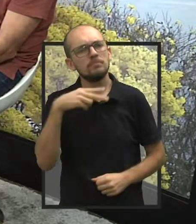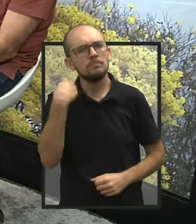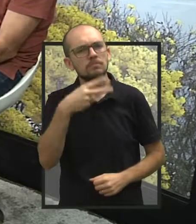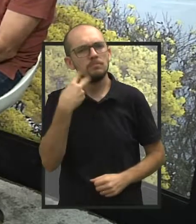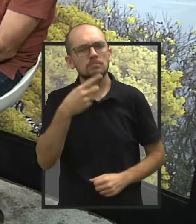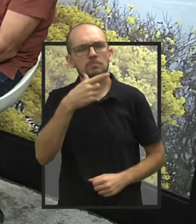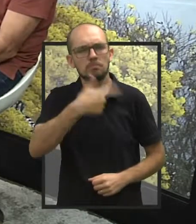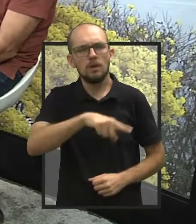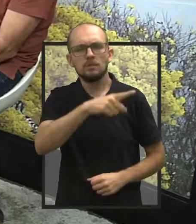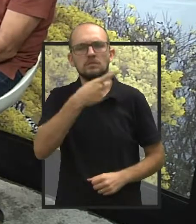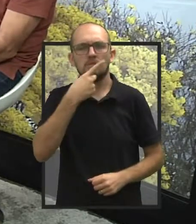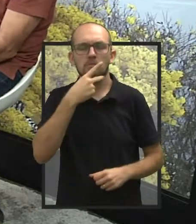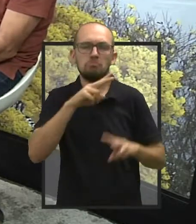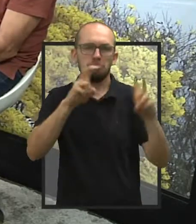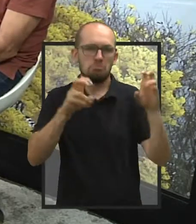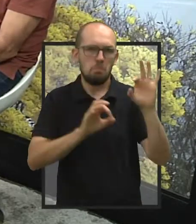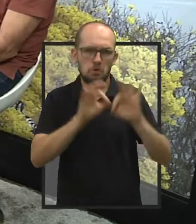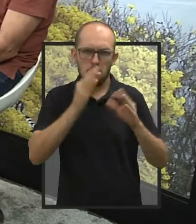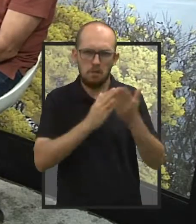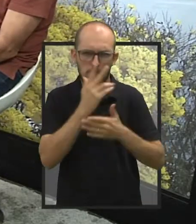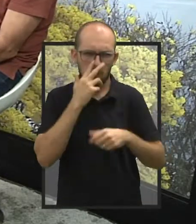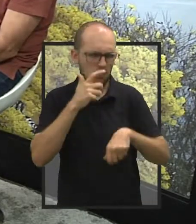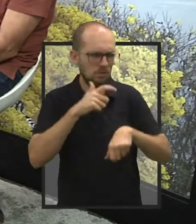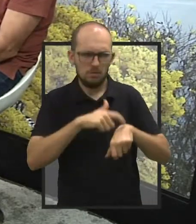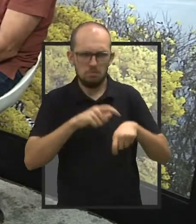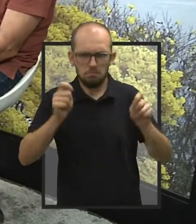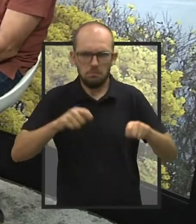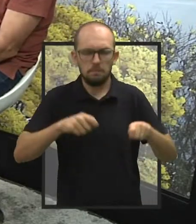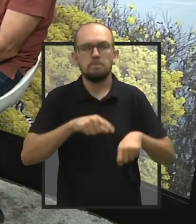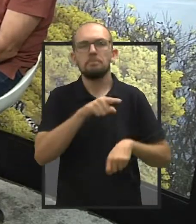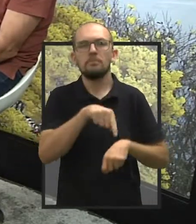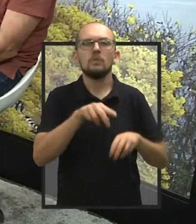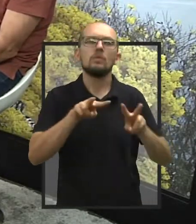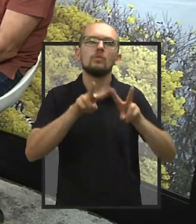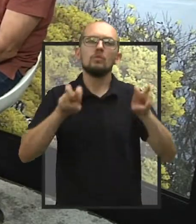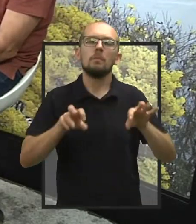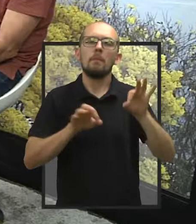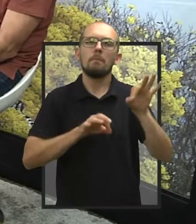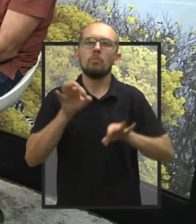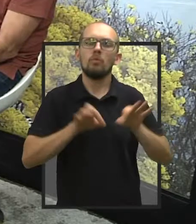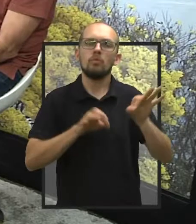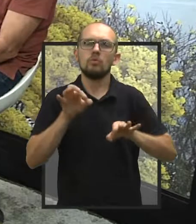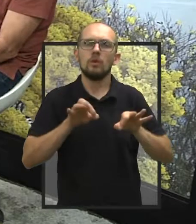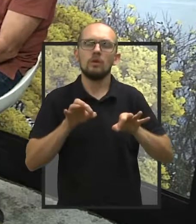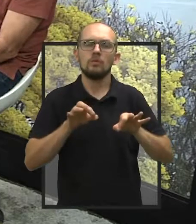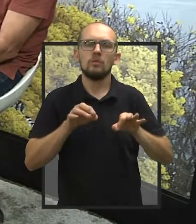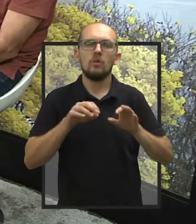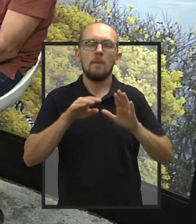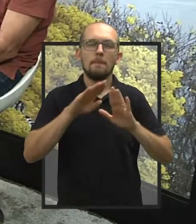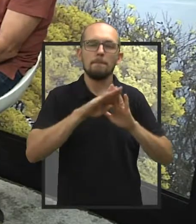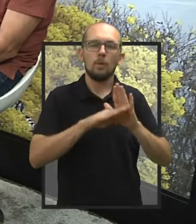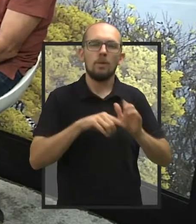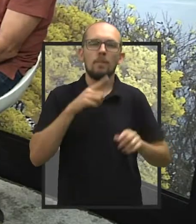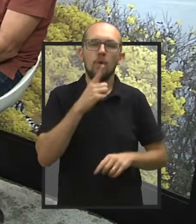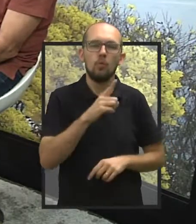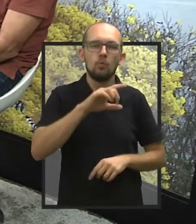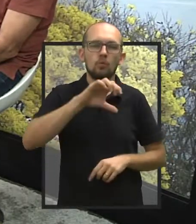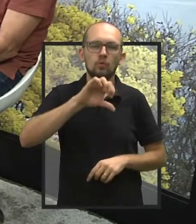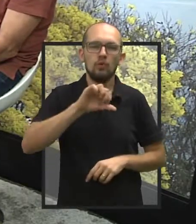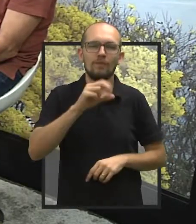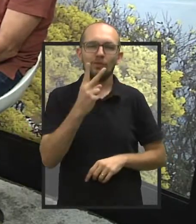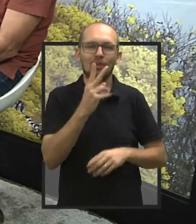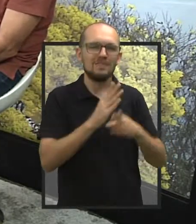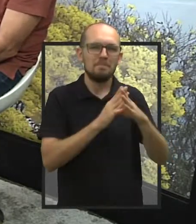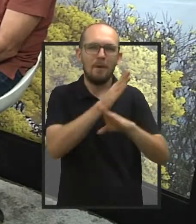projetos aprovados, pelo menos um, acho que vai dar tempo da gente falar. Sim. Que é o projeto que institui o programa 192 Sem Fronteiras. Foi